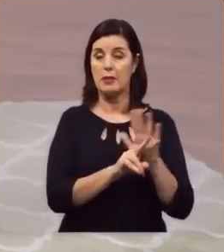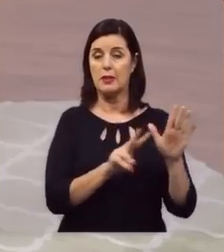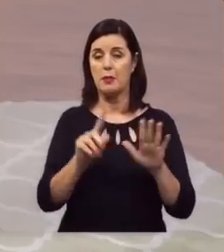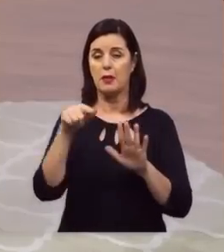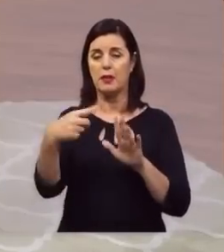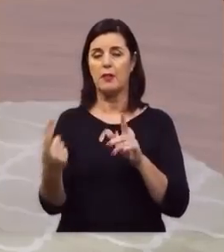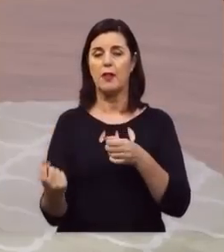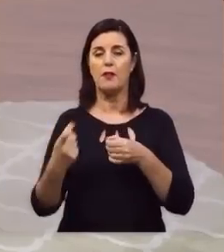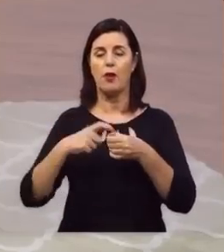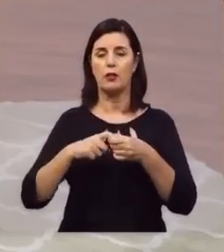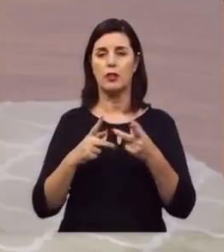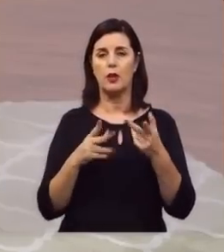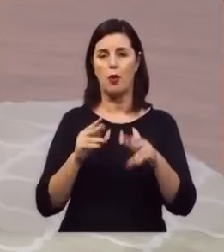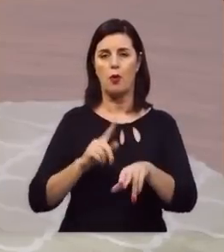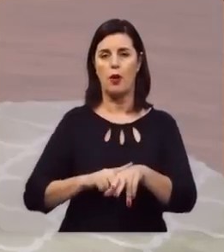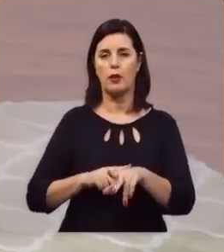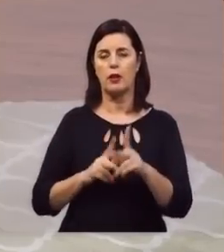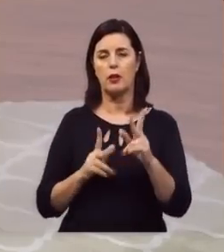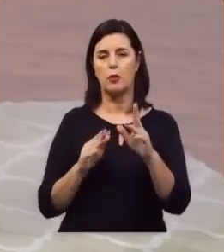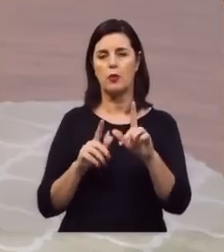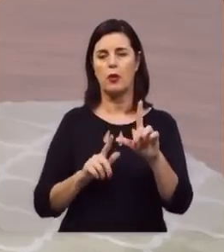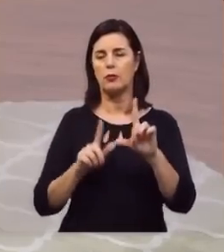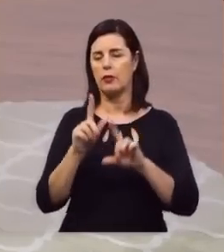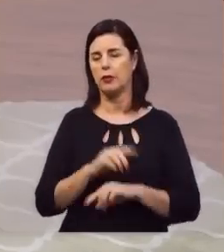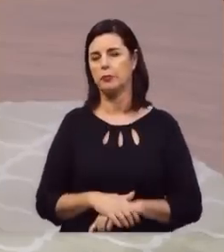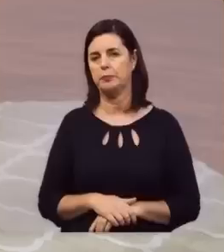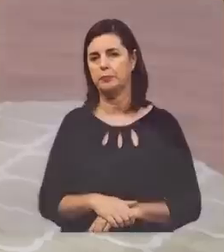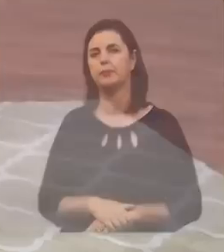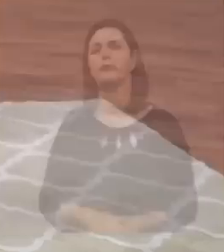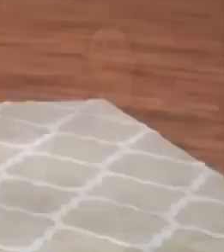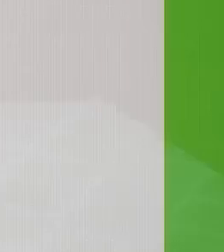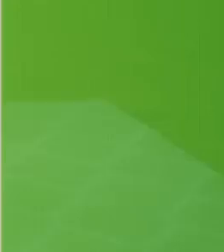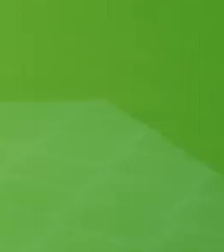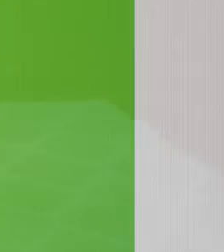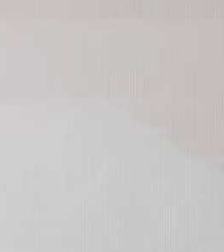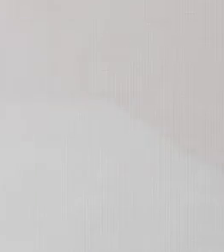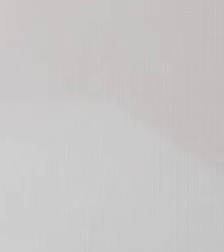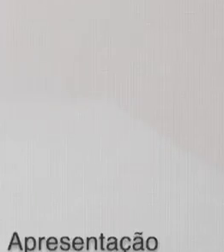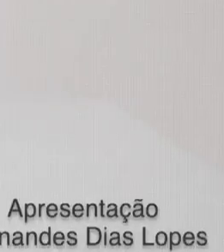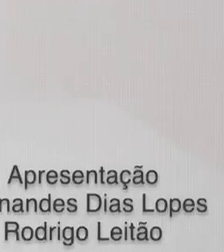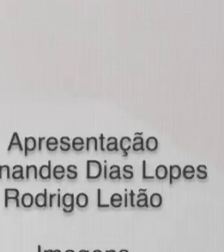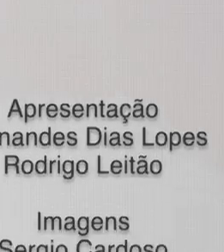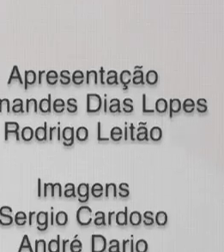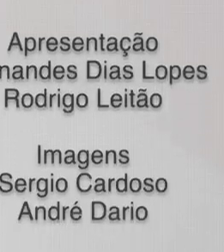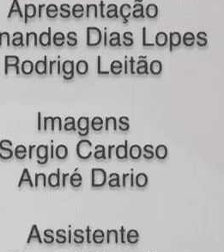semana que vem estaremos de volta este mesmo horário e neste mesmo canal e